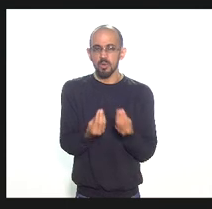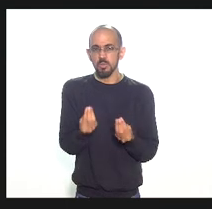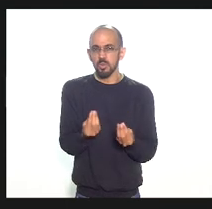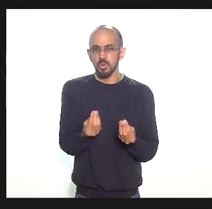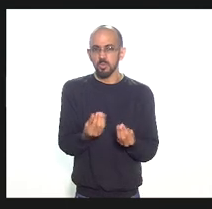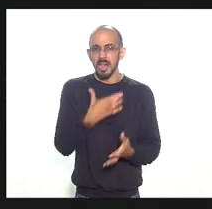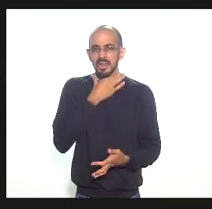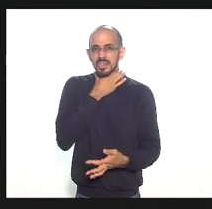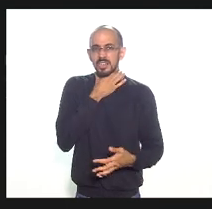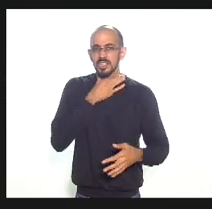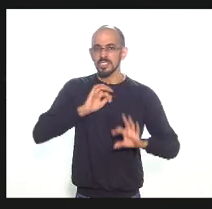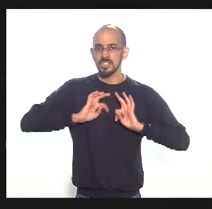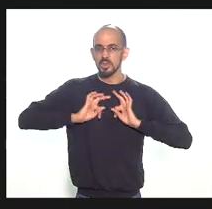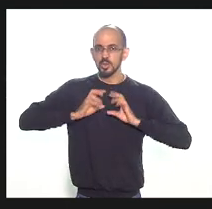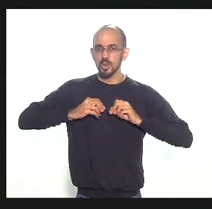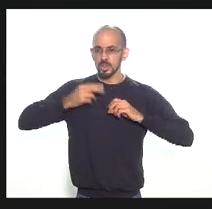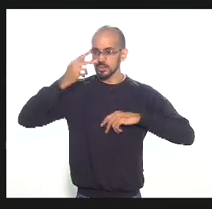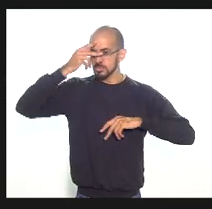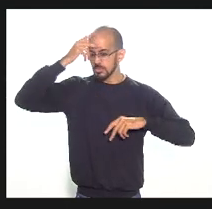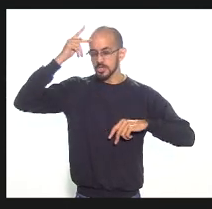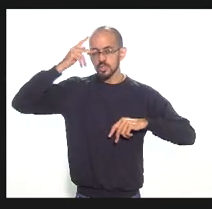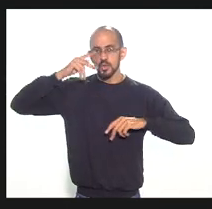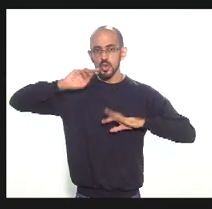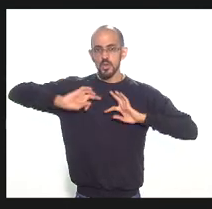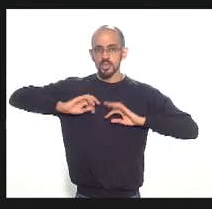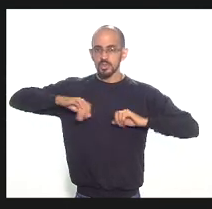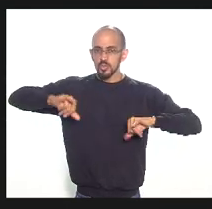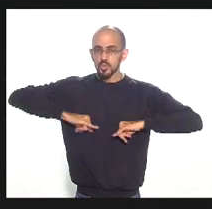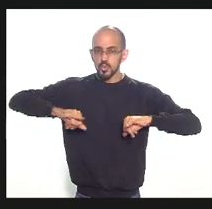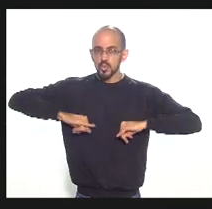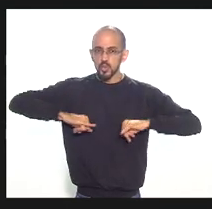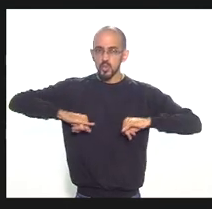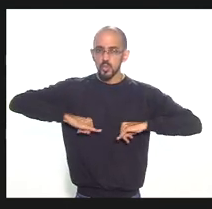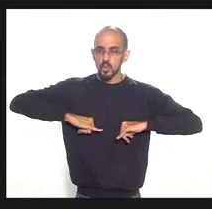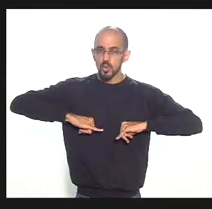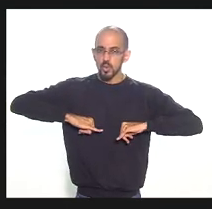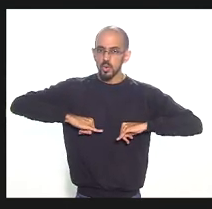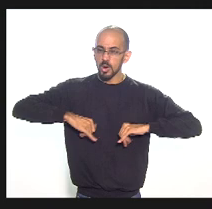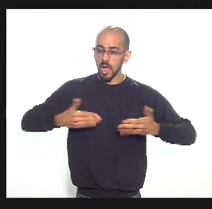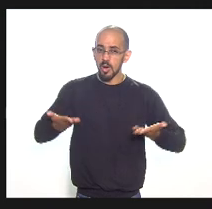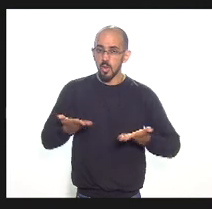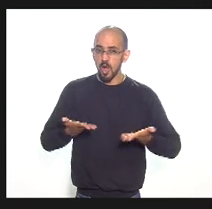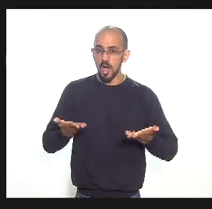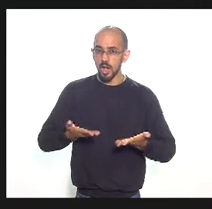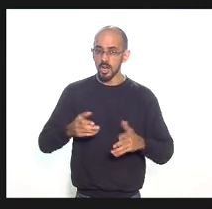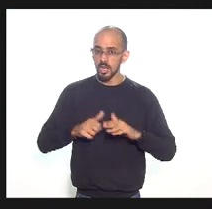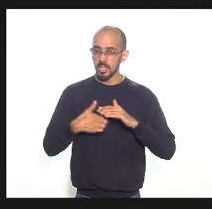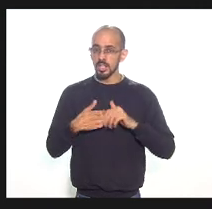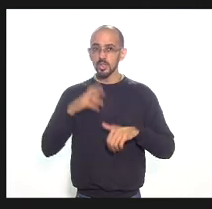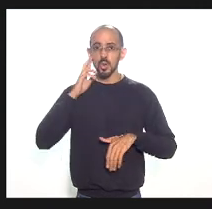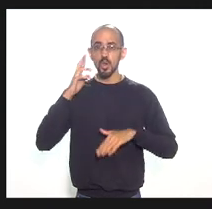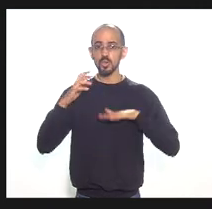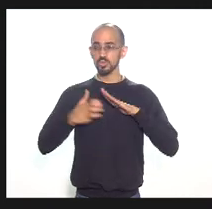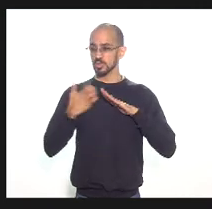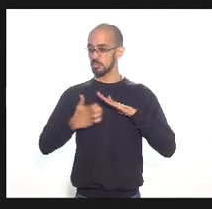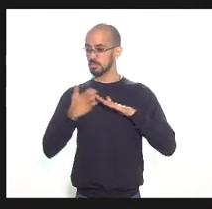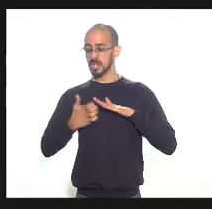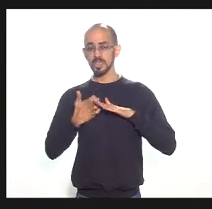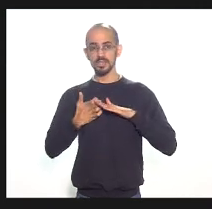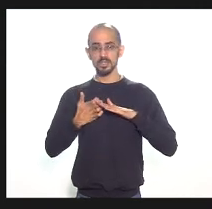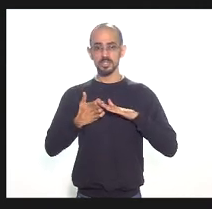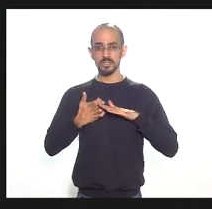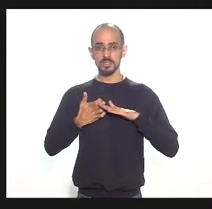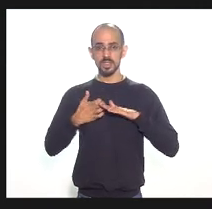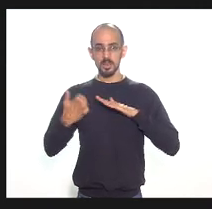onde todas as pessoas praticamente estão sofridas, cortando na carne, empresários, pequenos empreendedores,